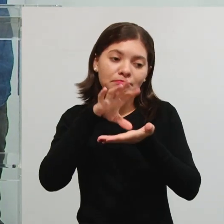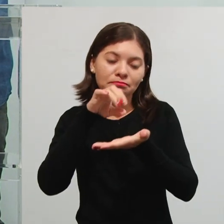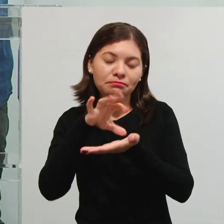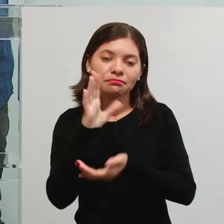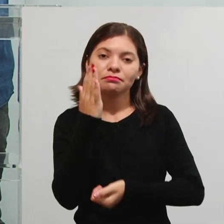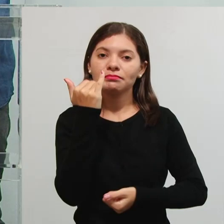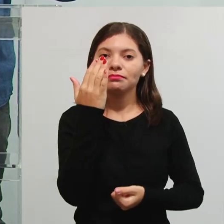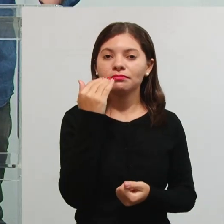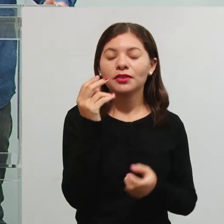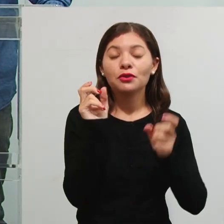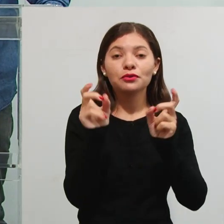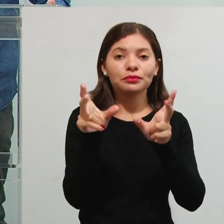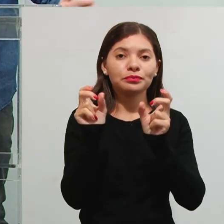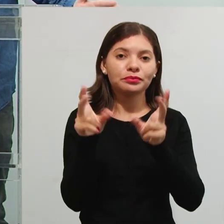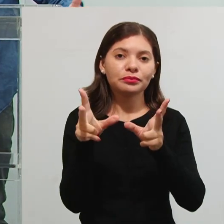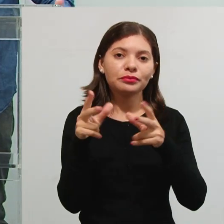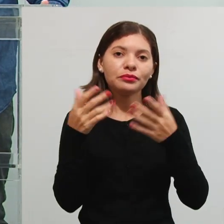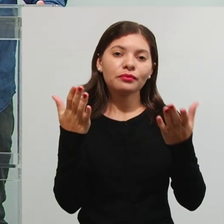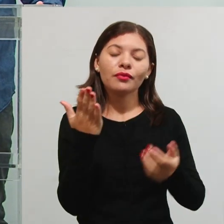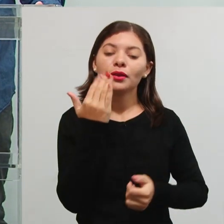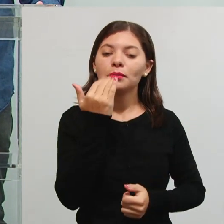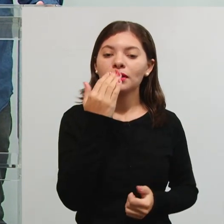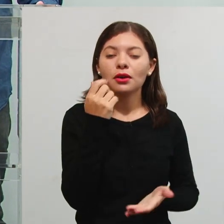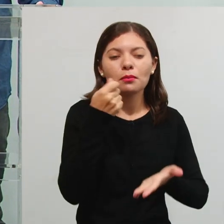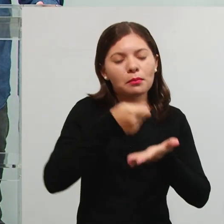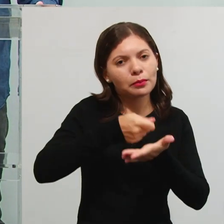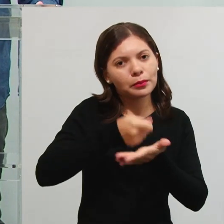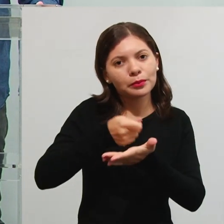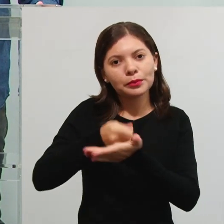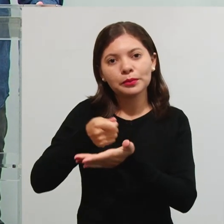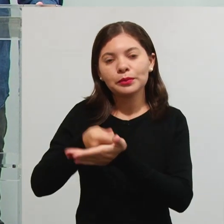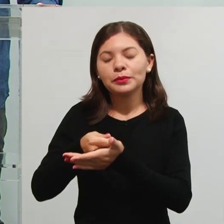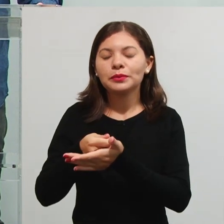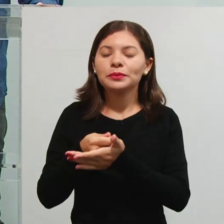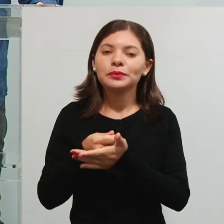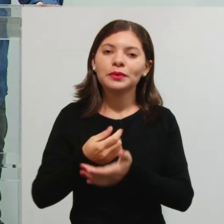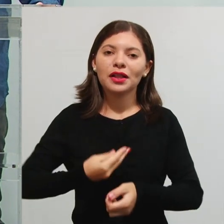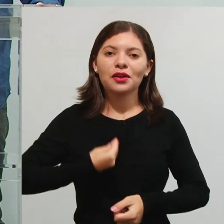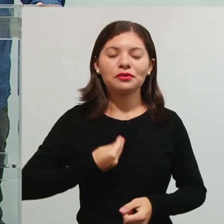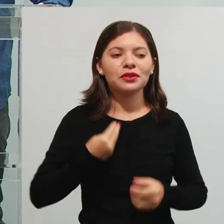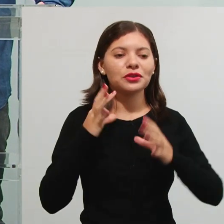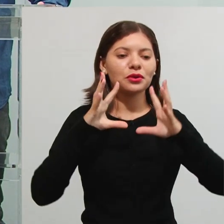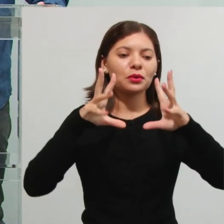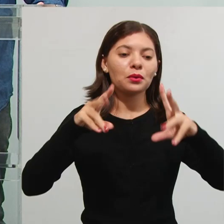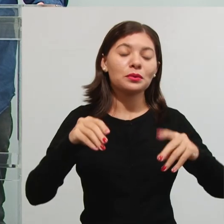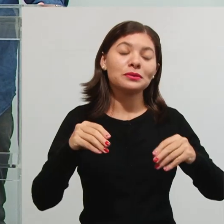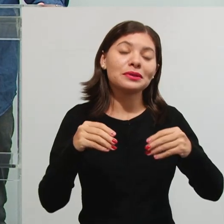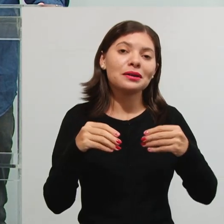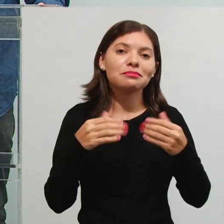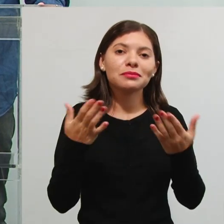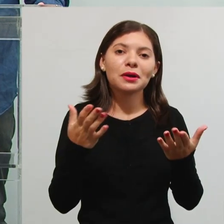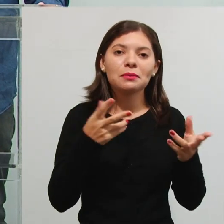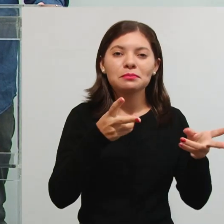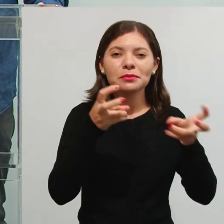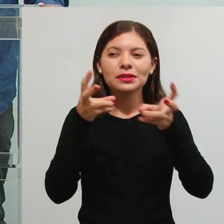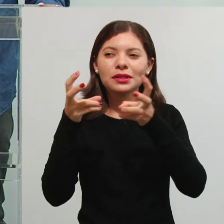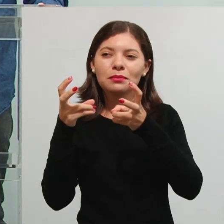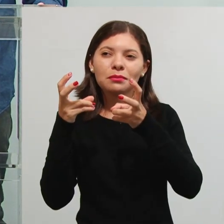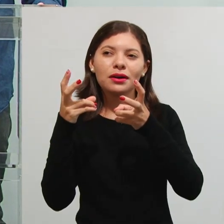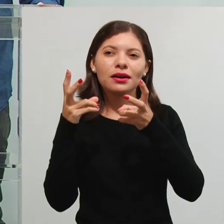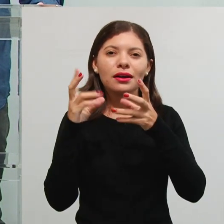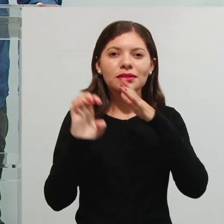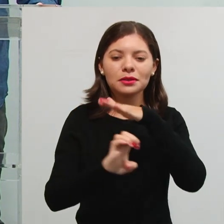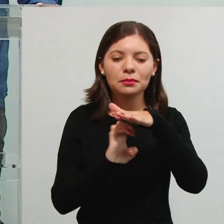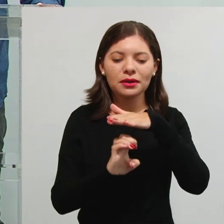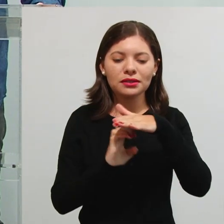que a alimentação é algo aí obrigatório na vida de todas as pessoas, não é mesmo? Então perceba que muitas empresas surgiram